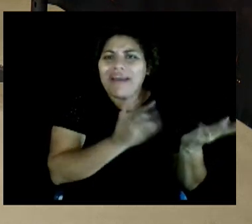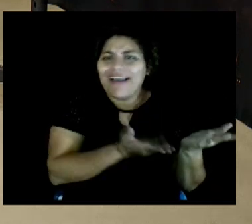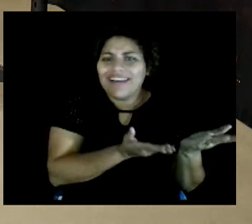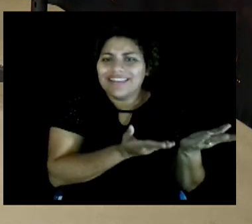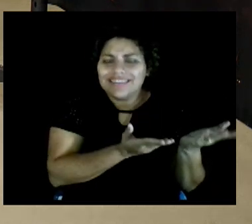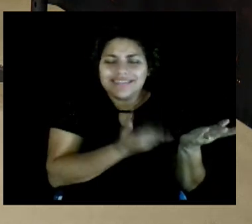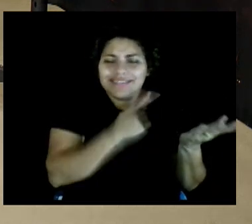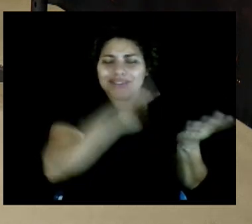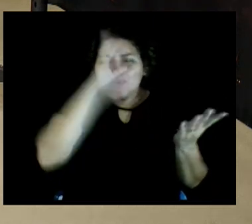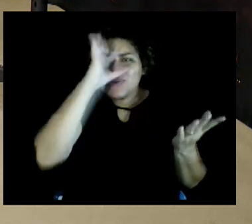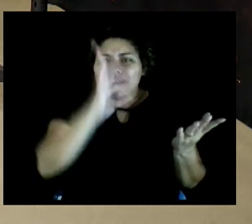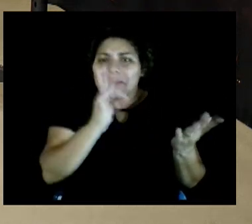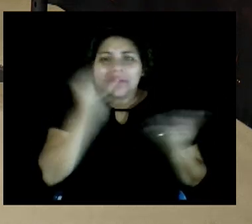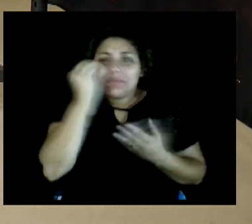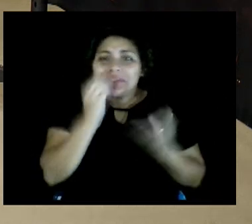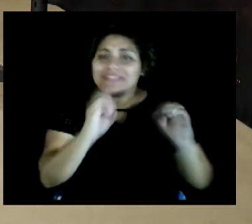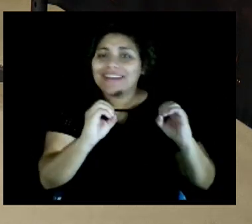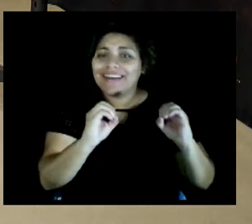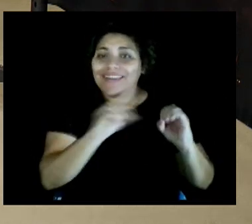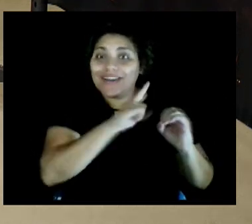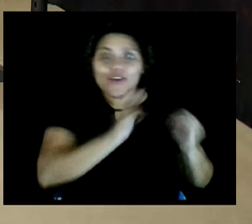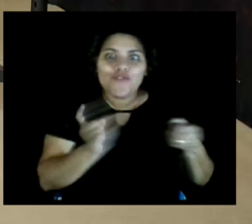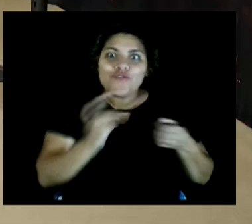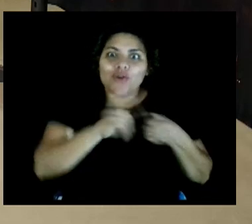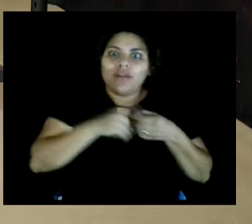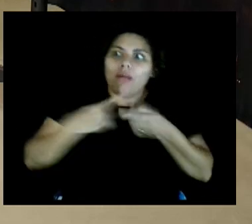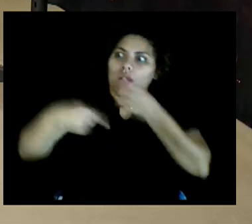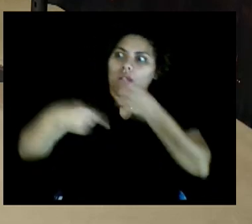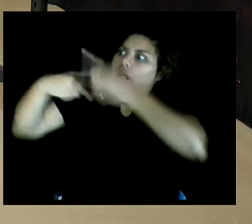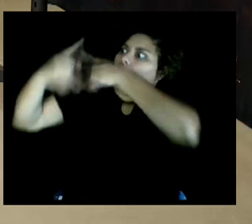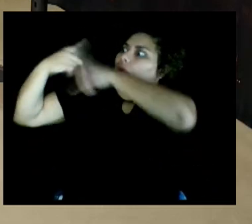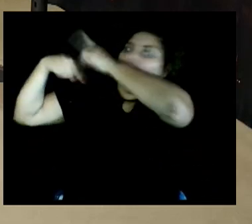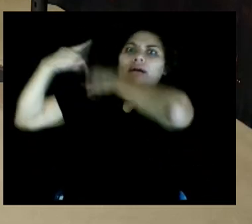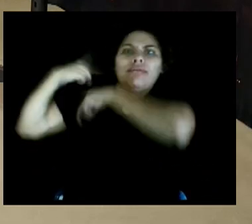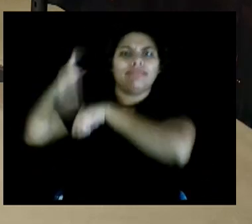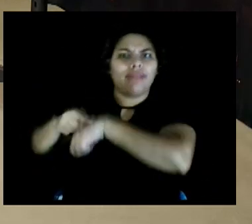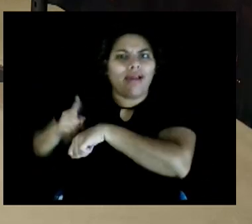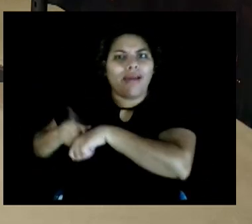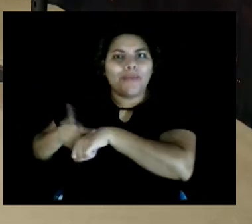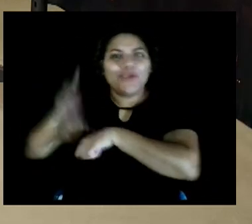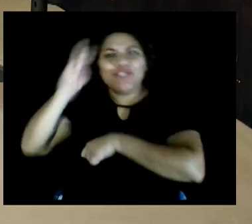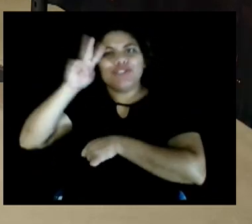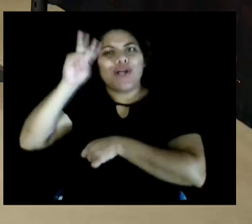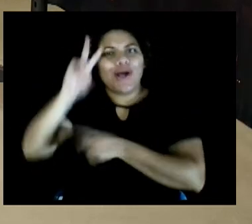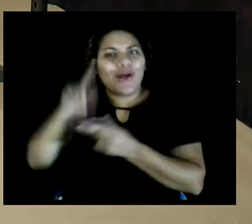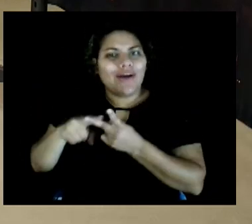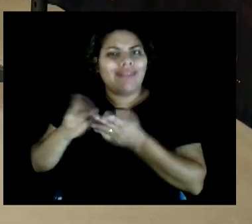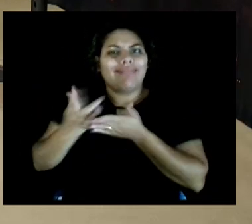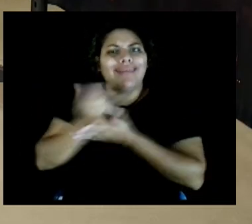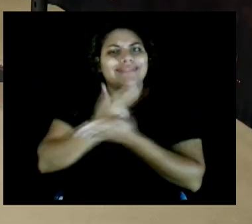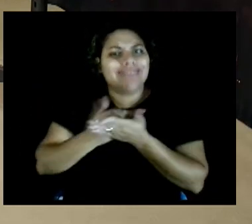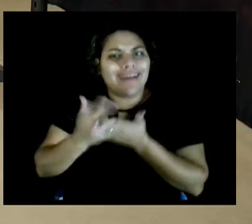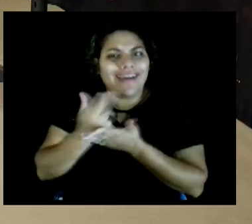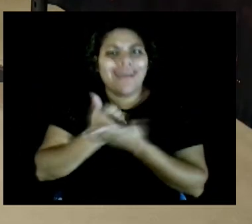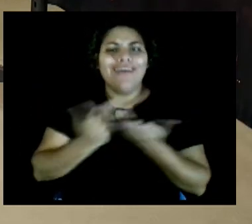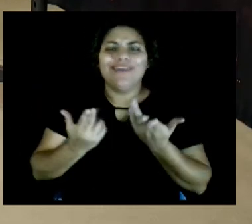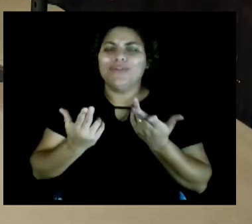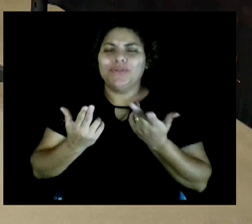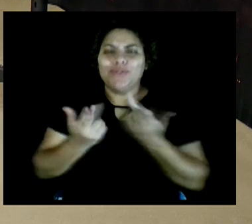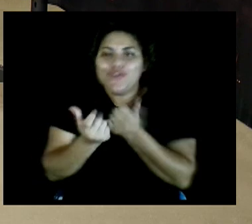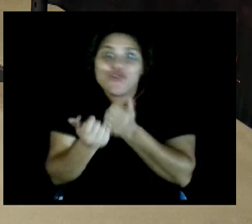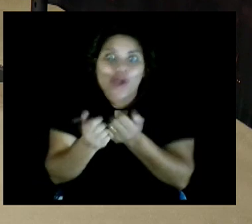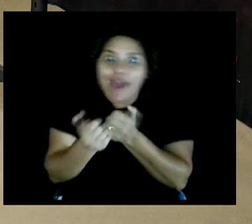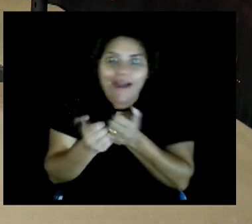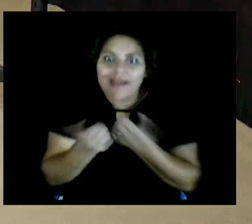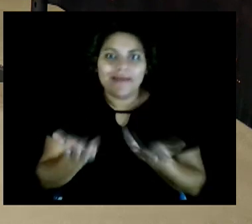com histórias, com desenhos, né? Qual que é esse sentimento? Por que eles têm esse sentimento de uma coisa que